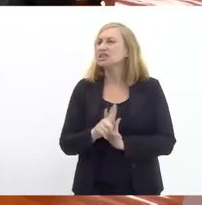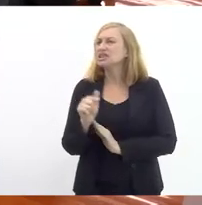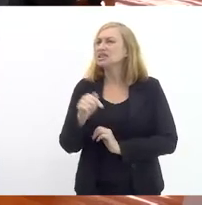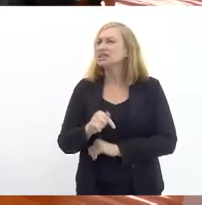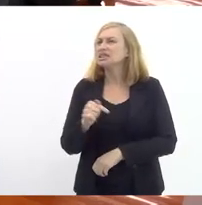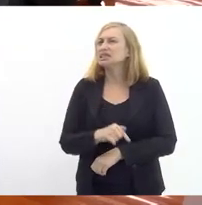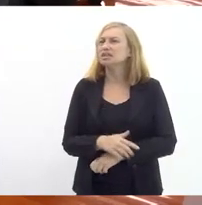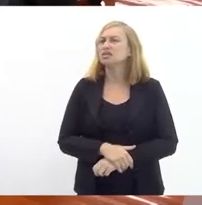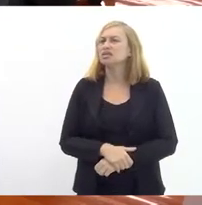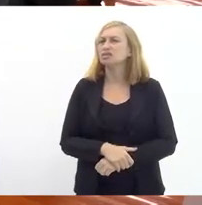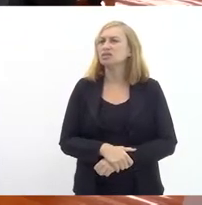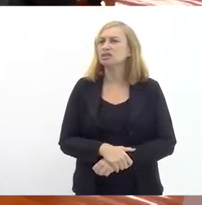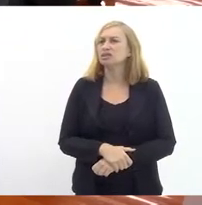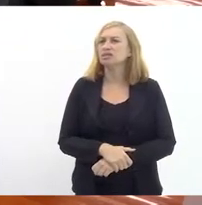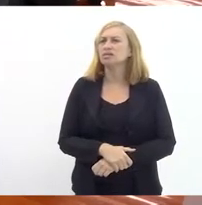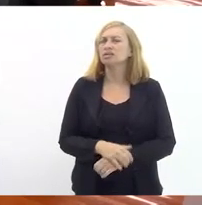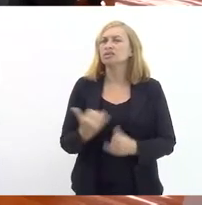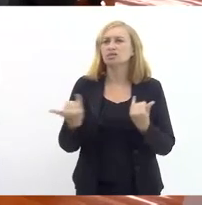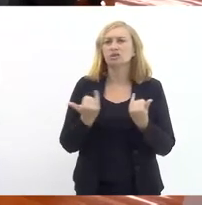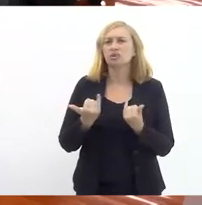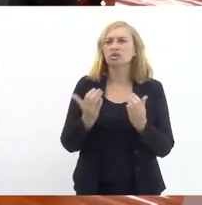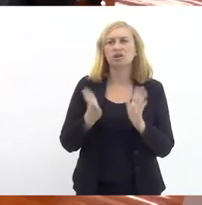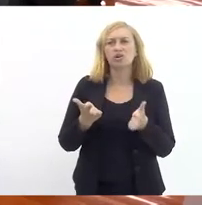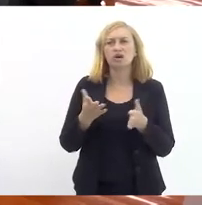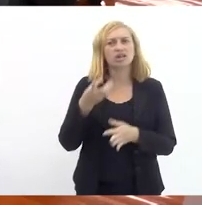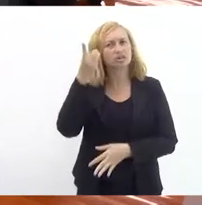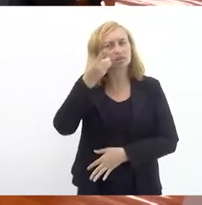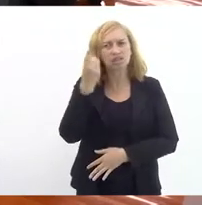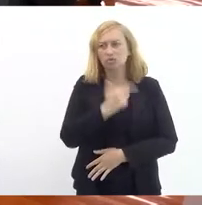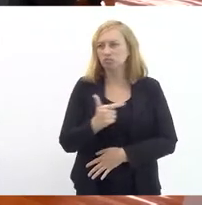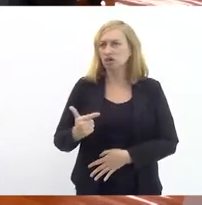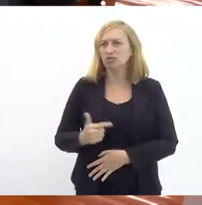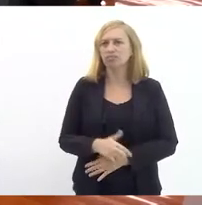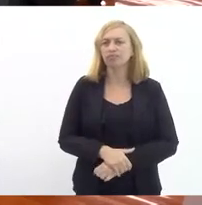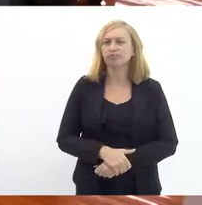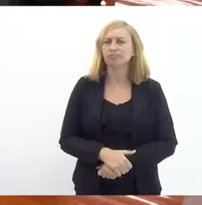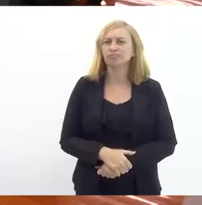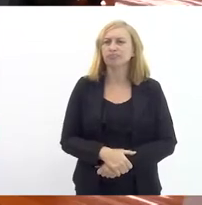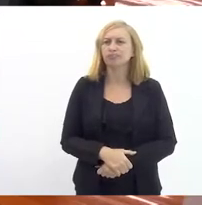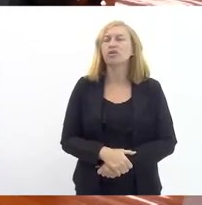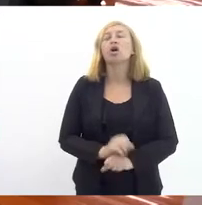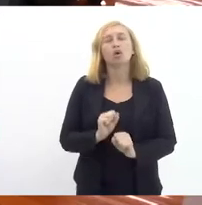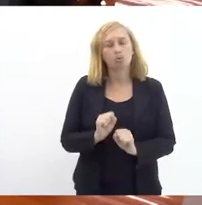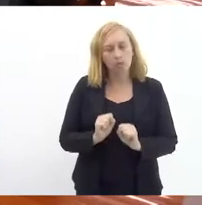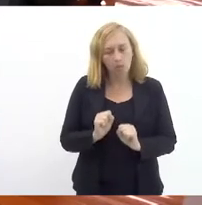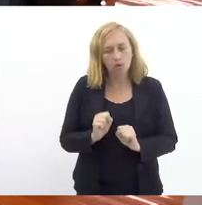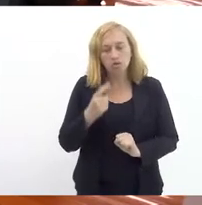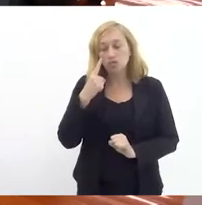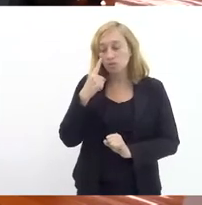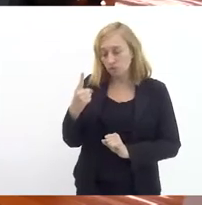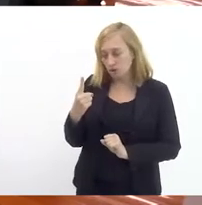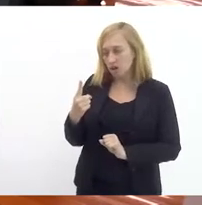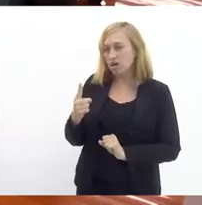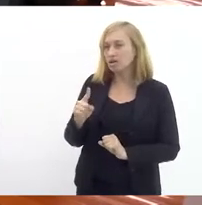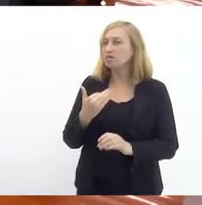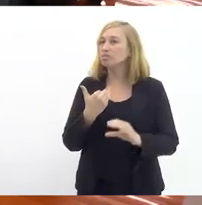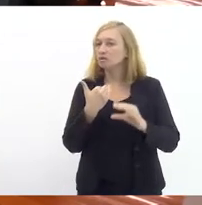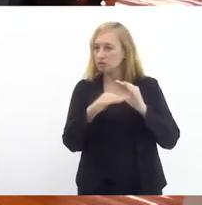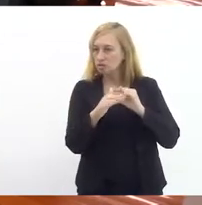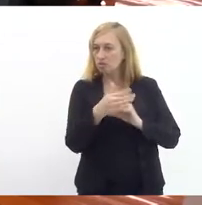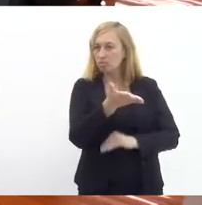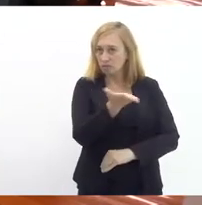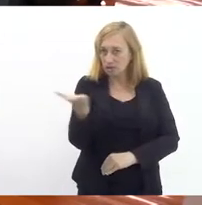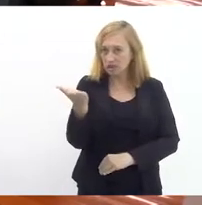tem? Eu não possuo essa informação agora, deputada. Quem tem que dar? Eu posso informar por